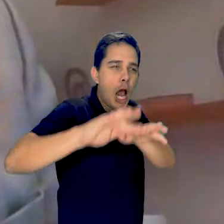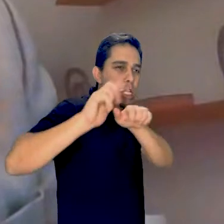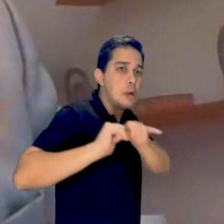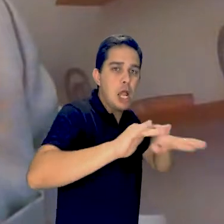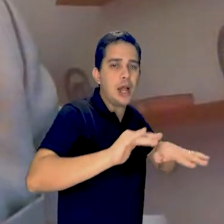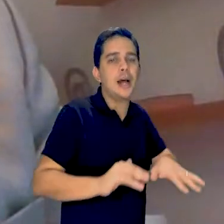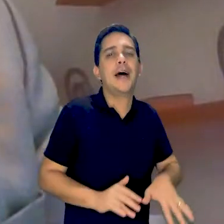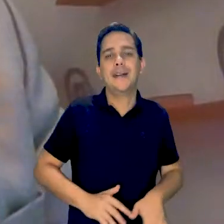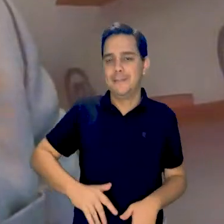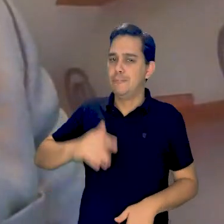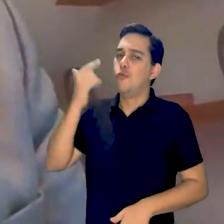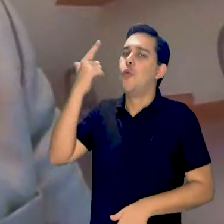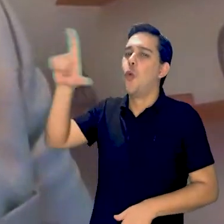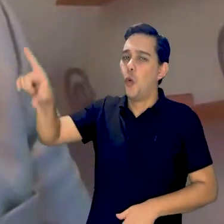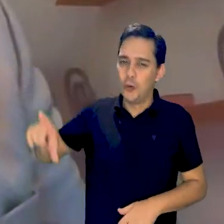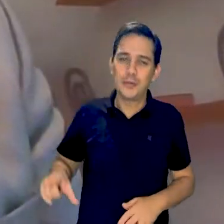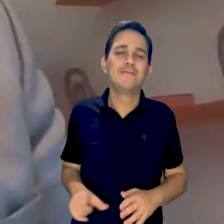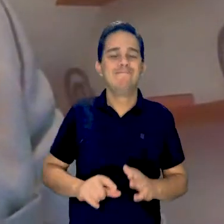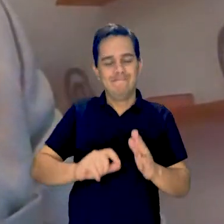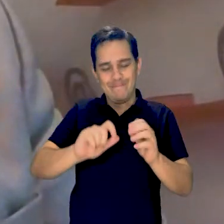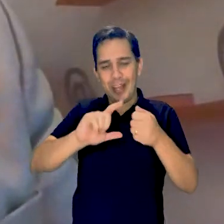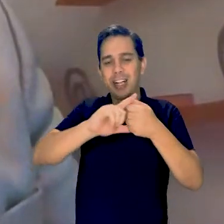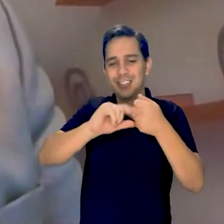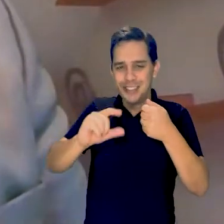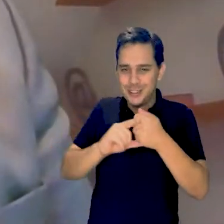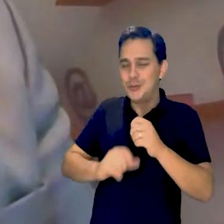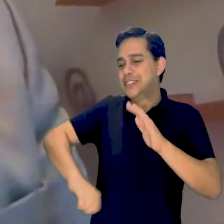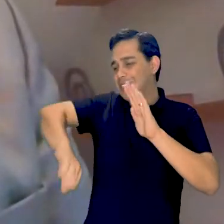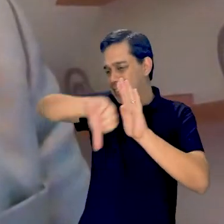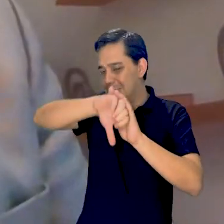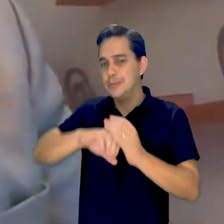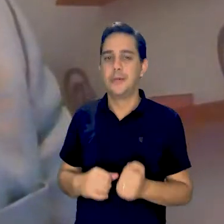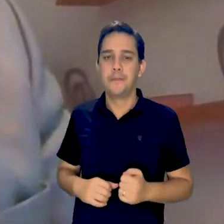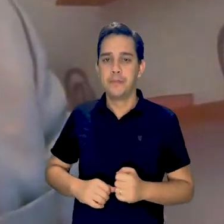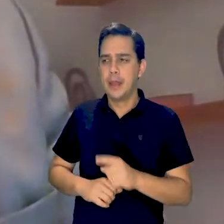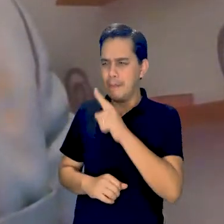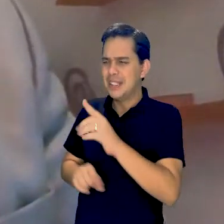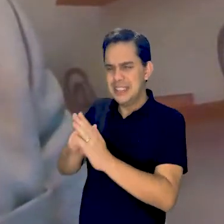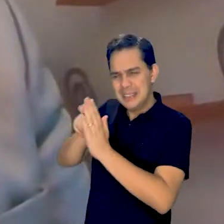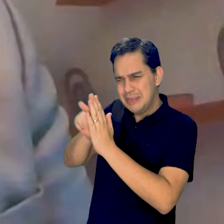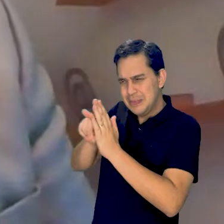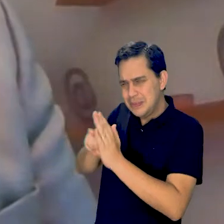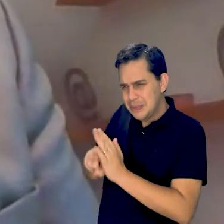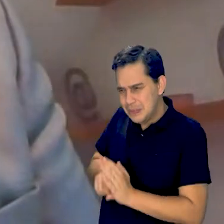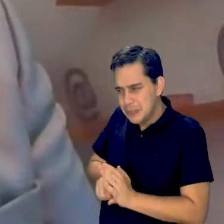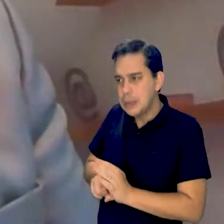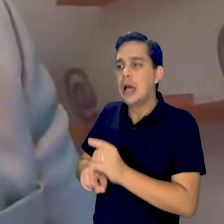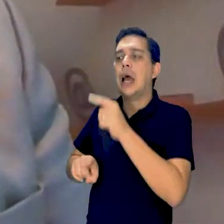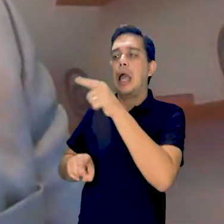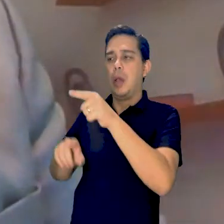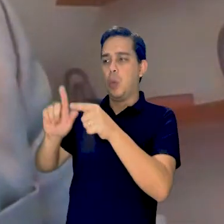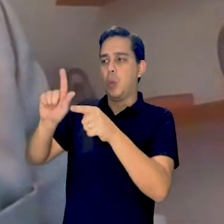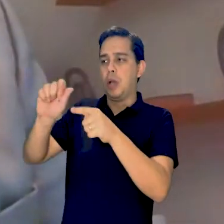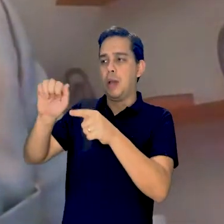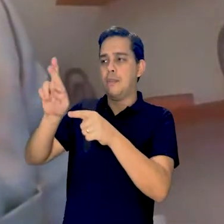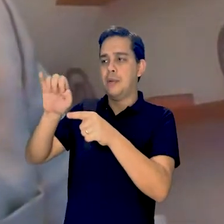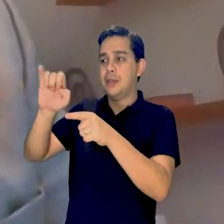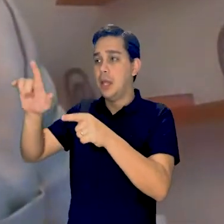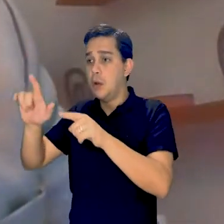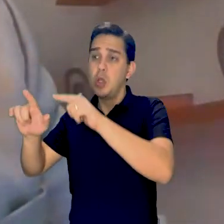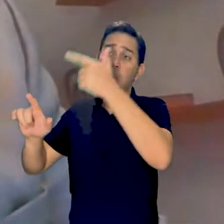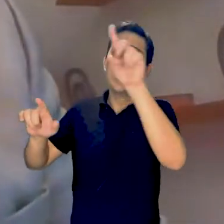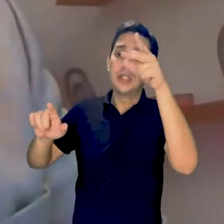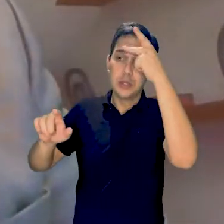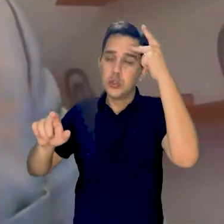241A do Estatuto da Criança e do Adolescente. Se for apurado que foi o Gabriel e mais X